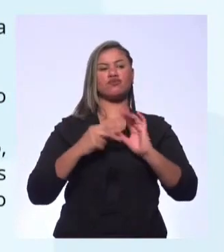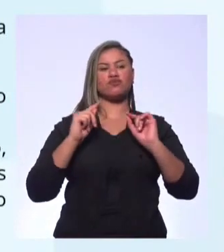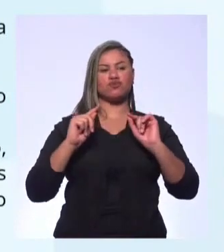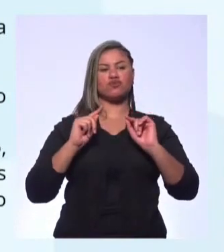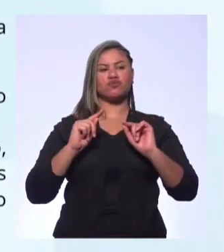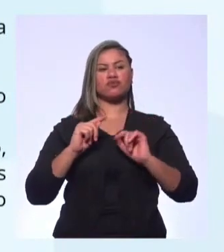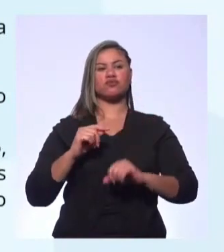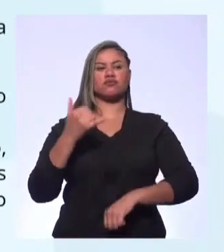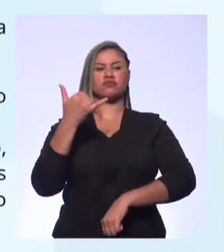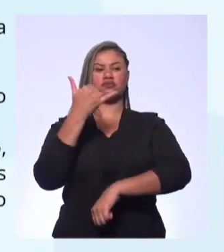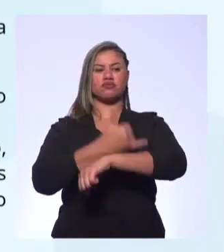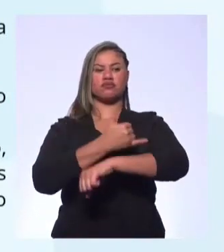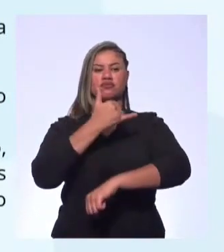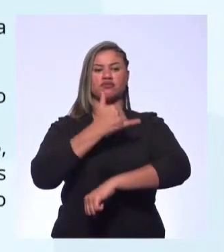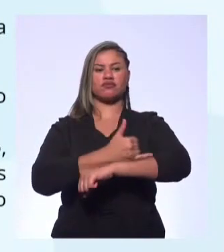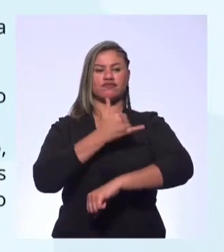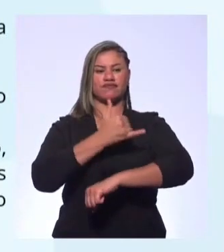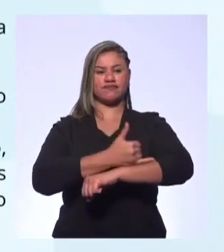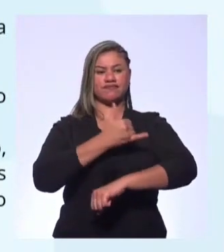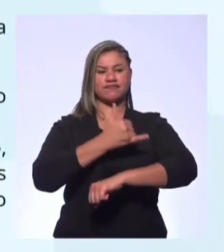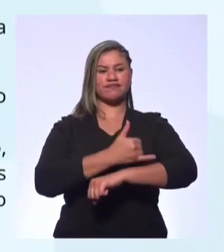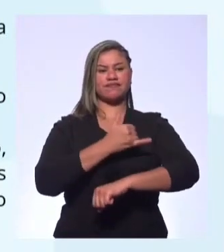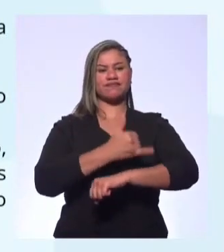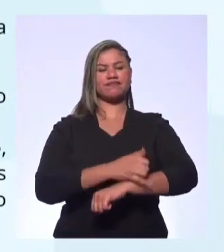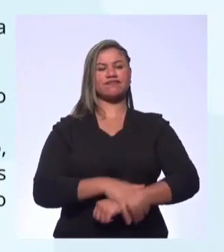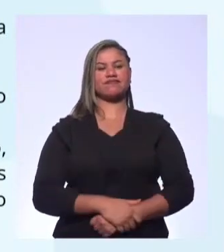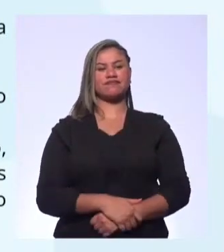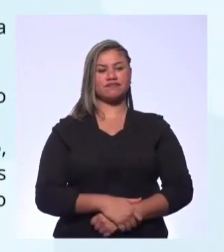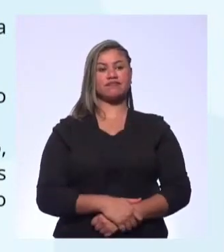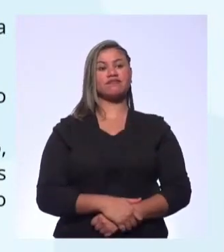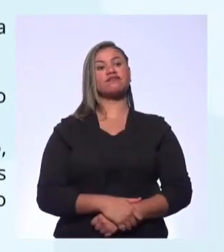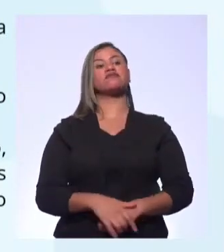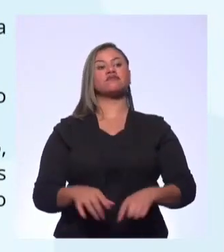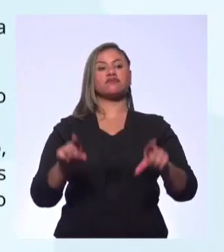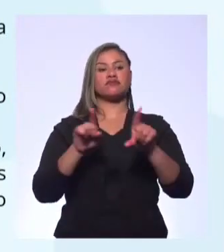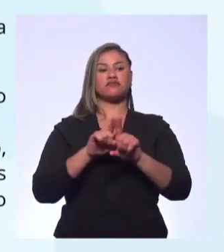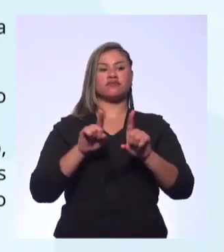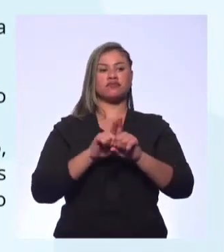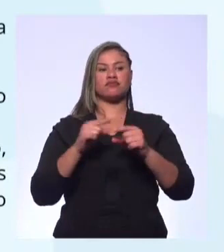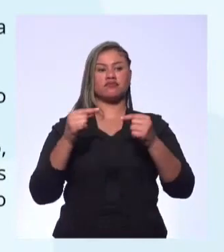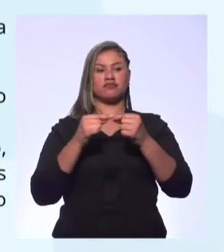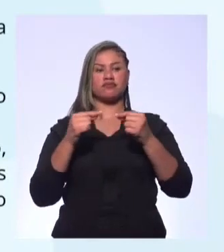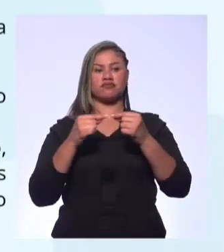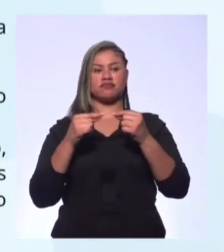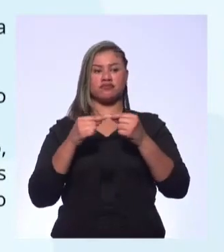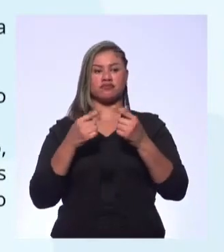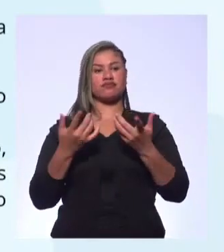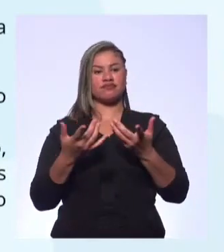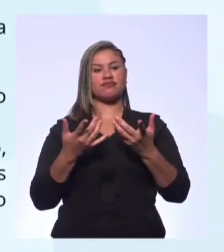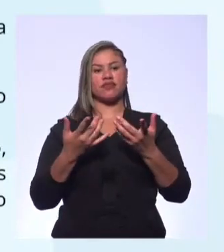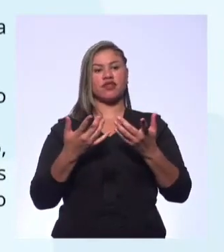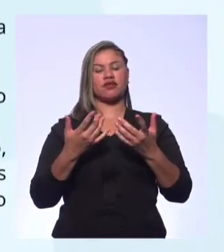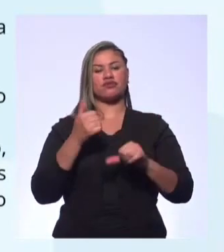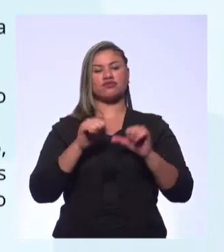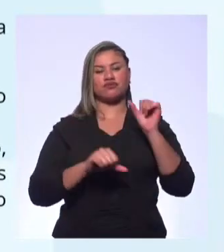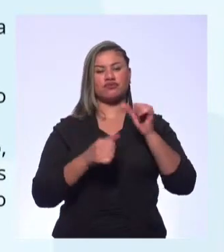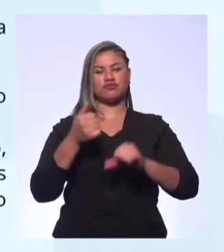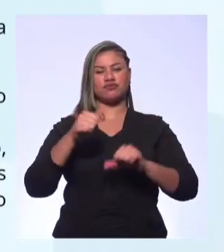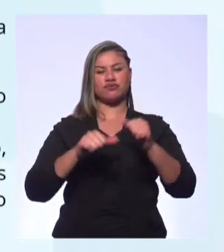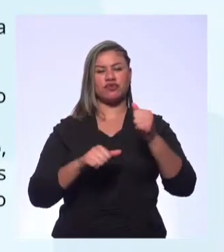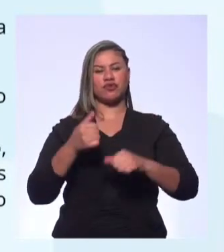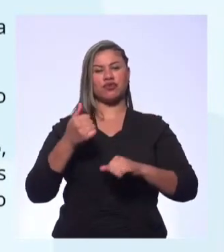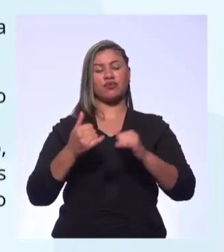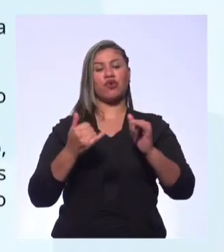O Fe representa o elemento químico ferro, que também vai representar quem? A substância ferro, porque lembra que o ferro